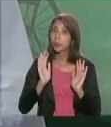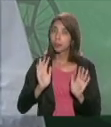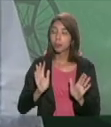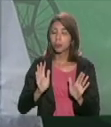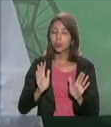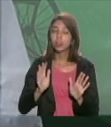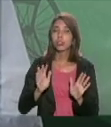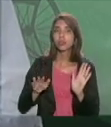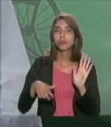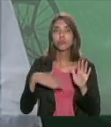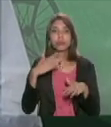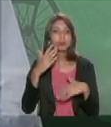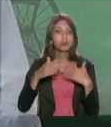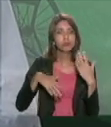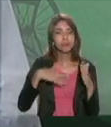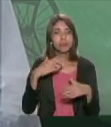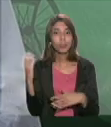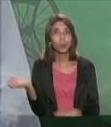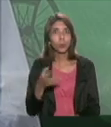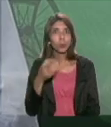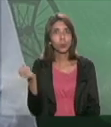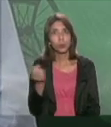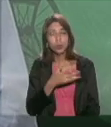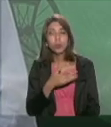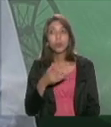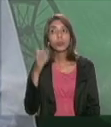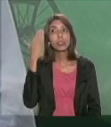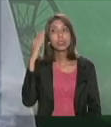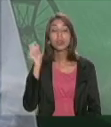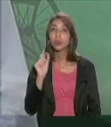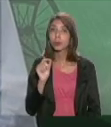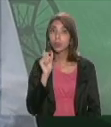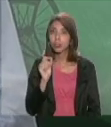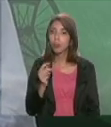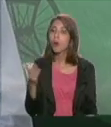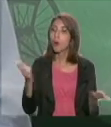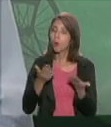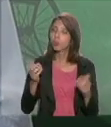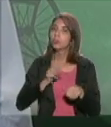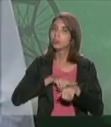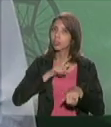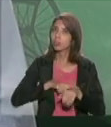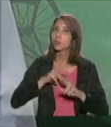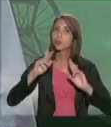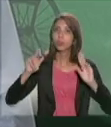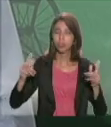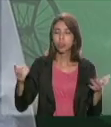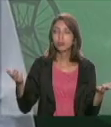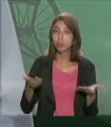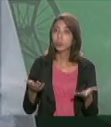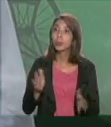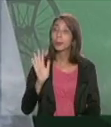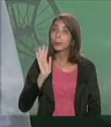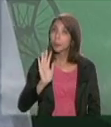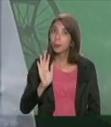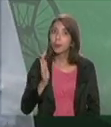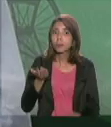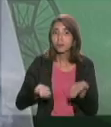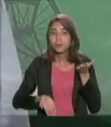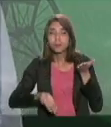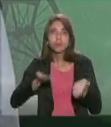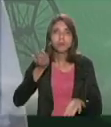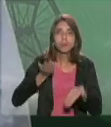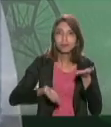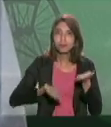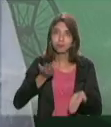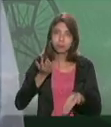Agora, as coisas vão andando, vão se modernizando e a gente tem que entender o seguinte, os tempos são outros, são tempos modernos, mas a gente precisa